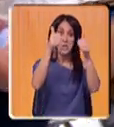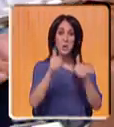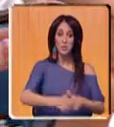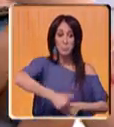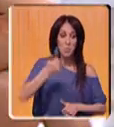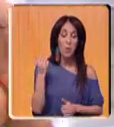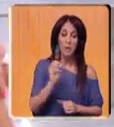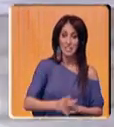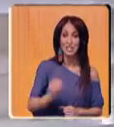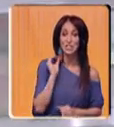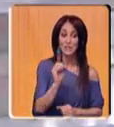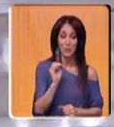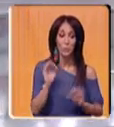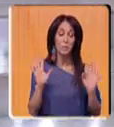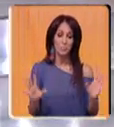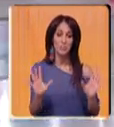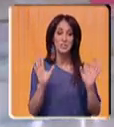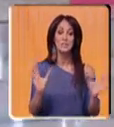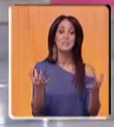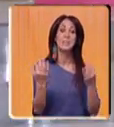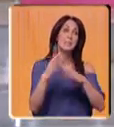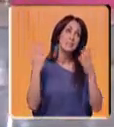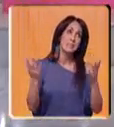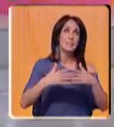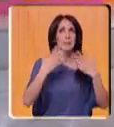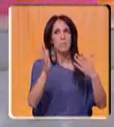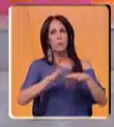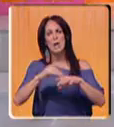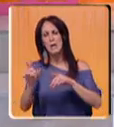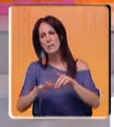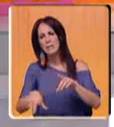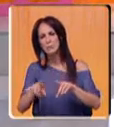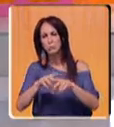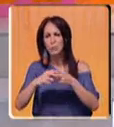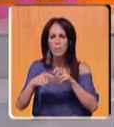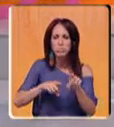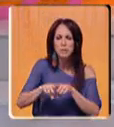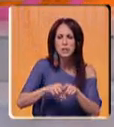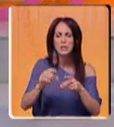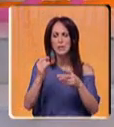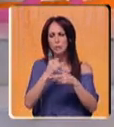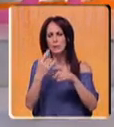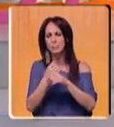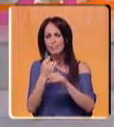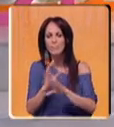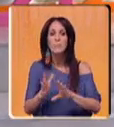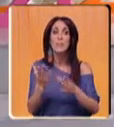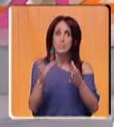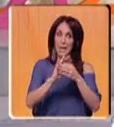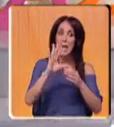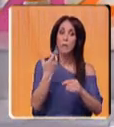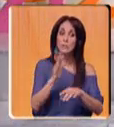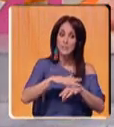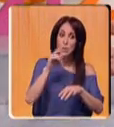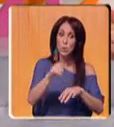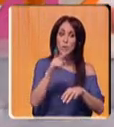do ZERP. Isso também tem outras conotações políticas. Há uma série de coisas que estão atrás de tudo isso. Não, aliás, houve coisas que aconteceram